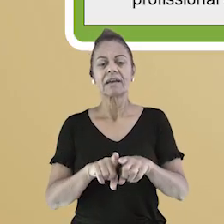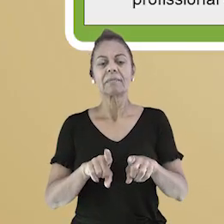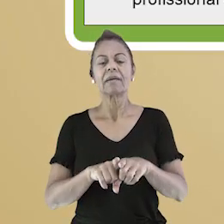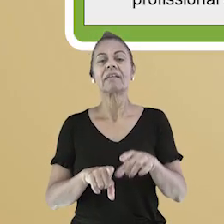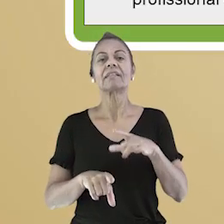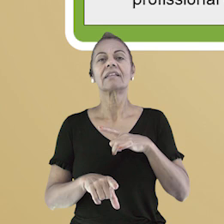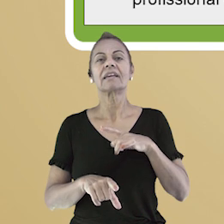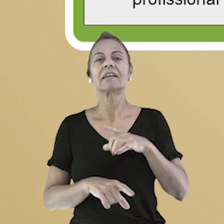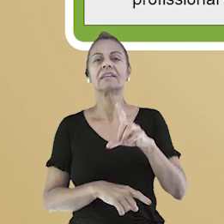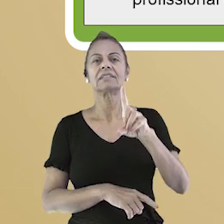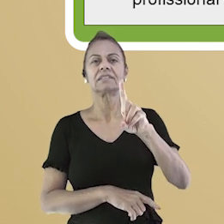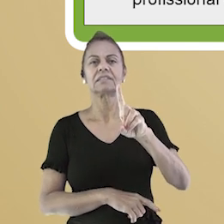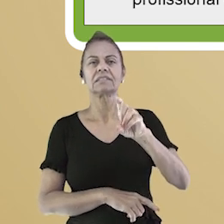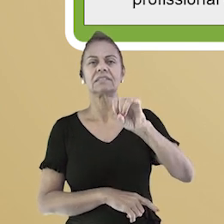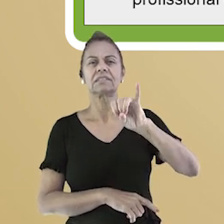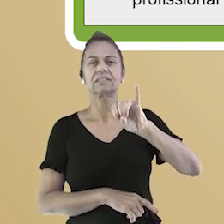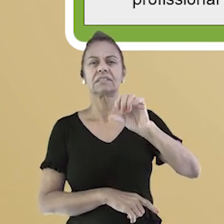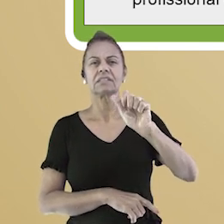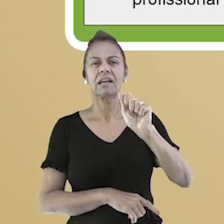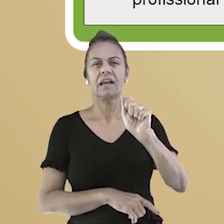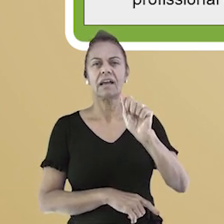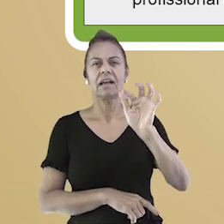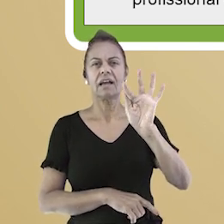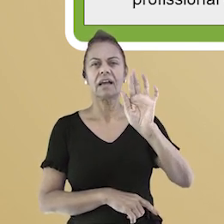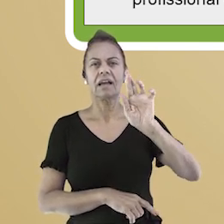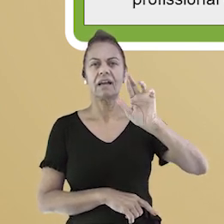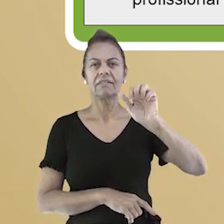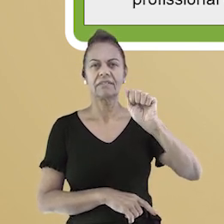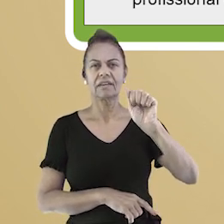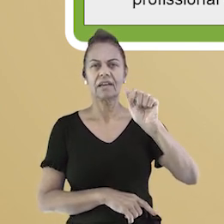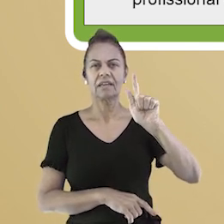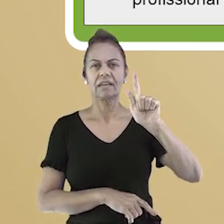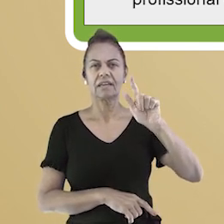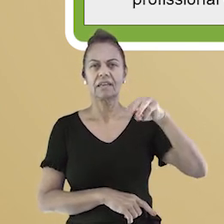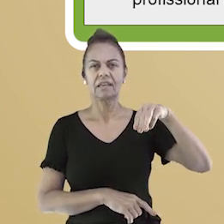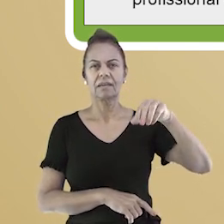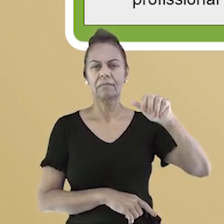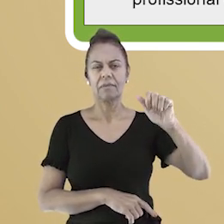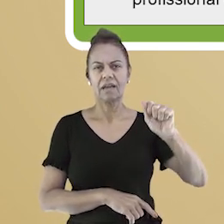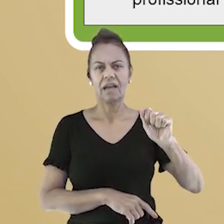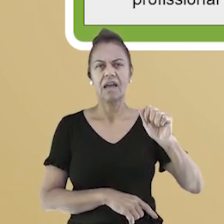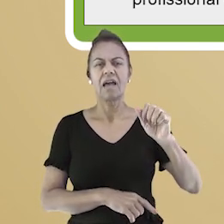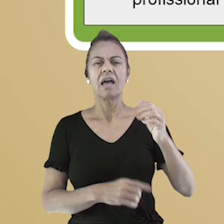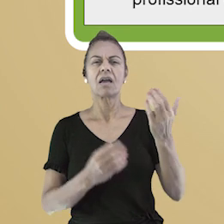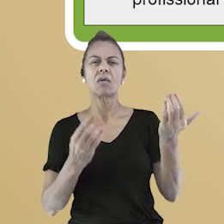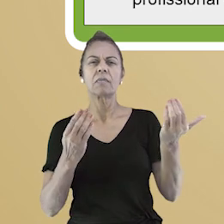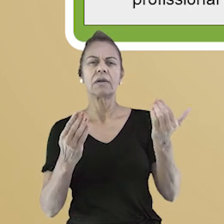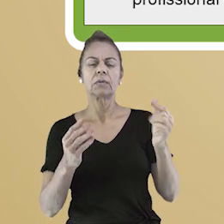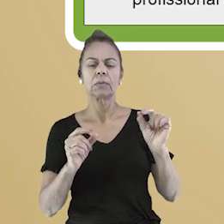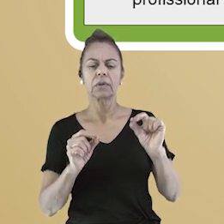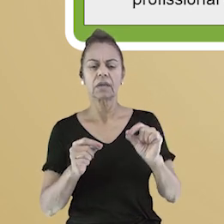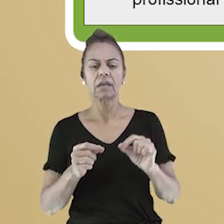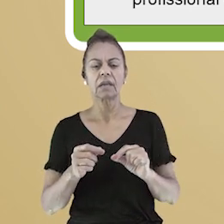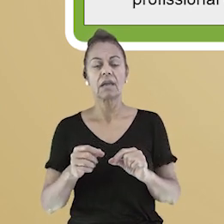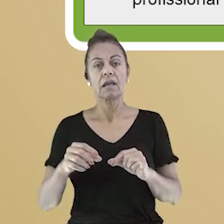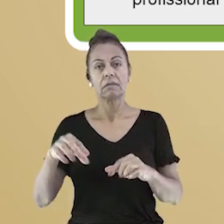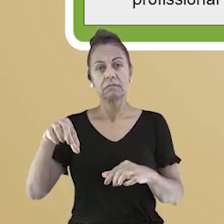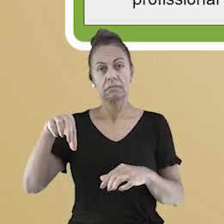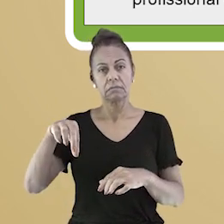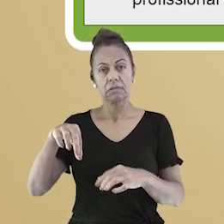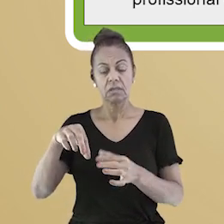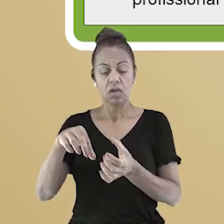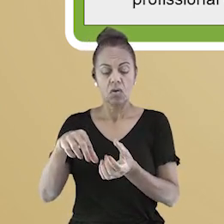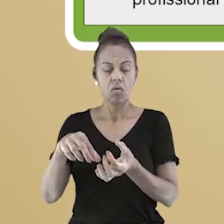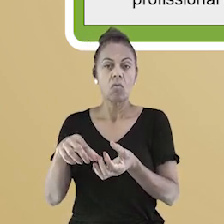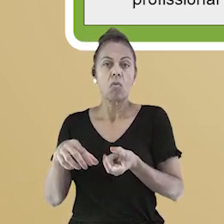diafragma, né? Ele é para uso feminino e se trata de um anel a ser posto no colo do útero antes da relação sexual. Ele impede